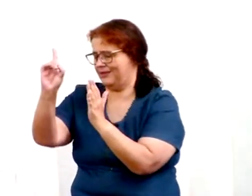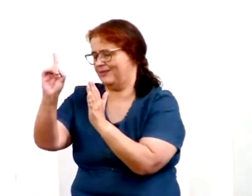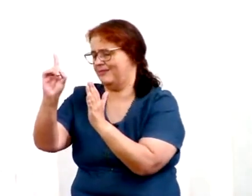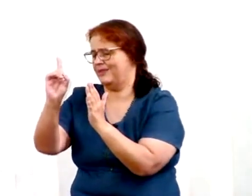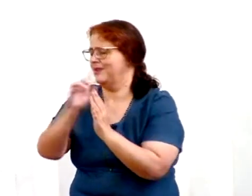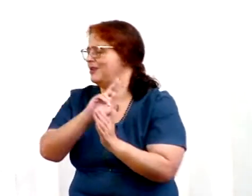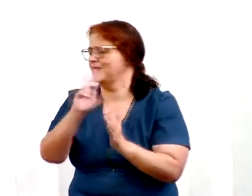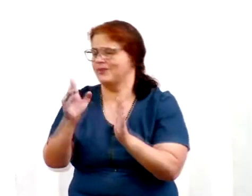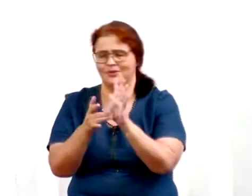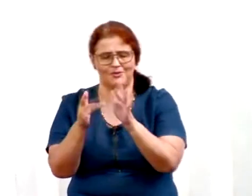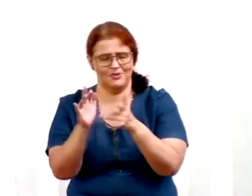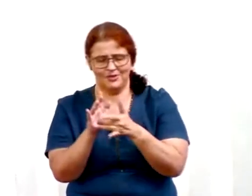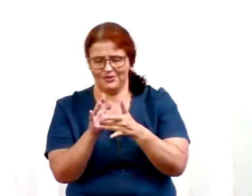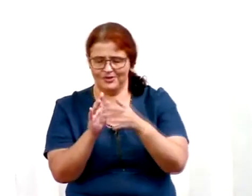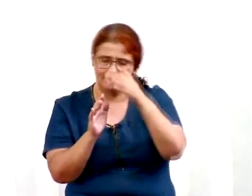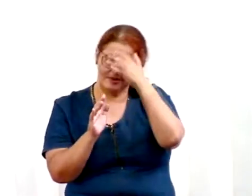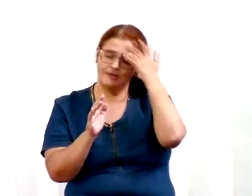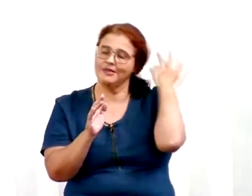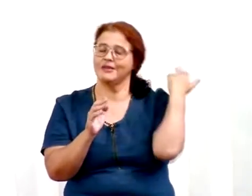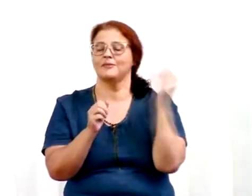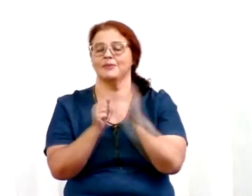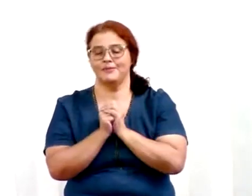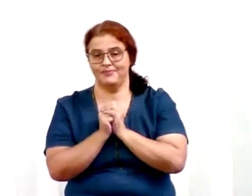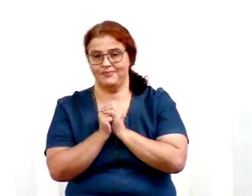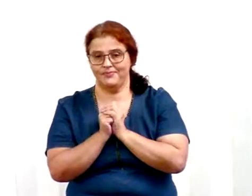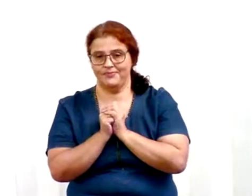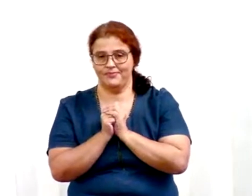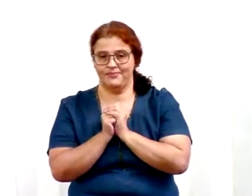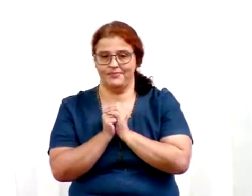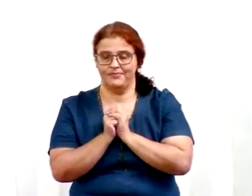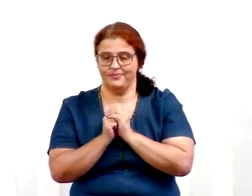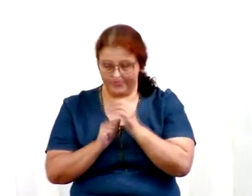no nome de Jesus. Amém.